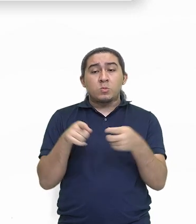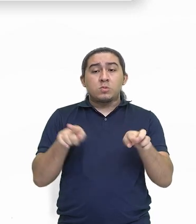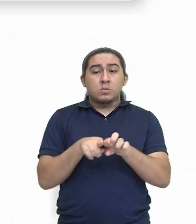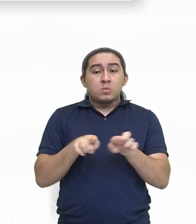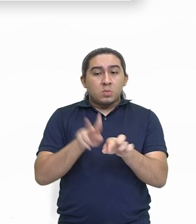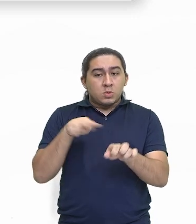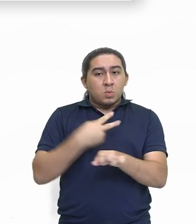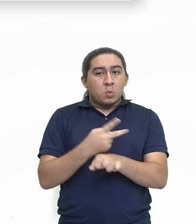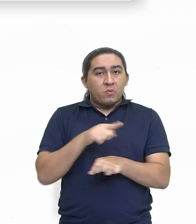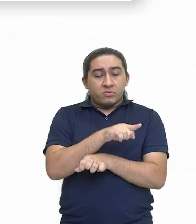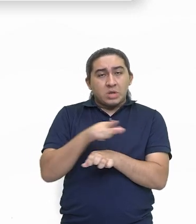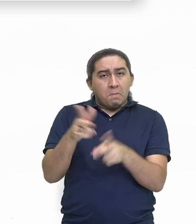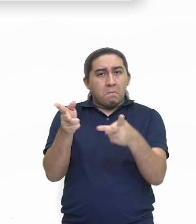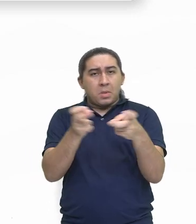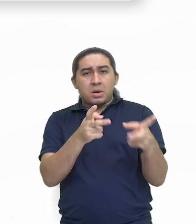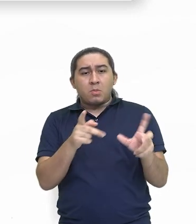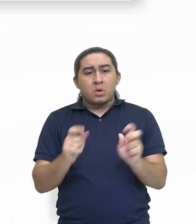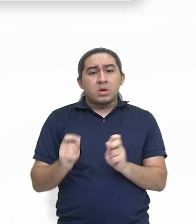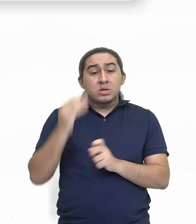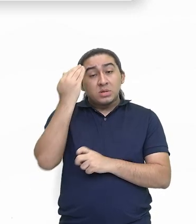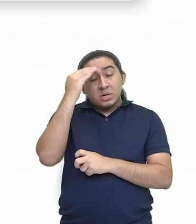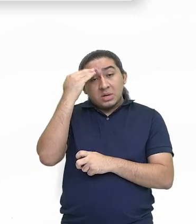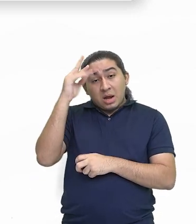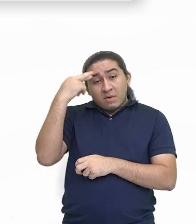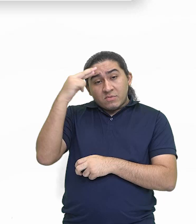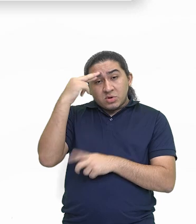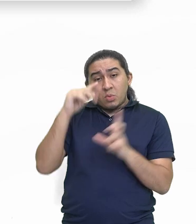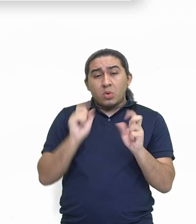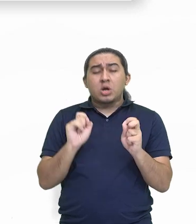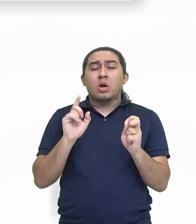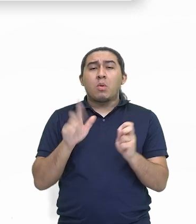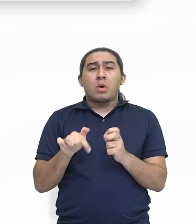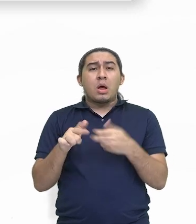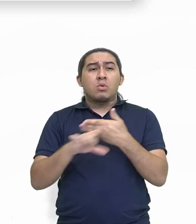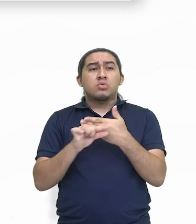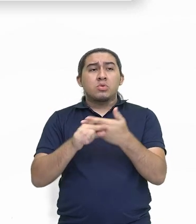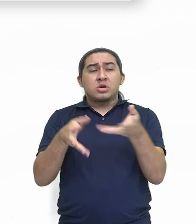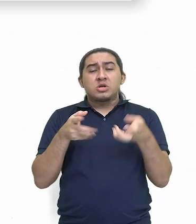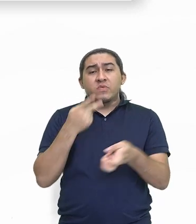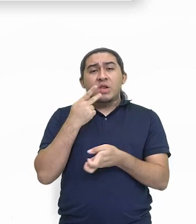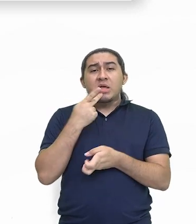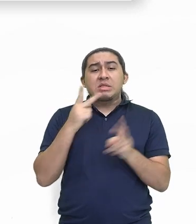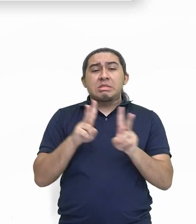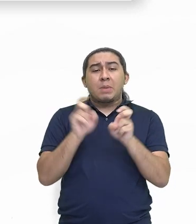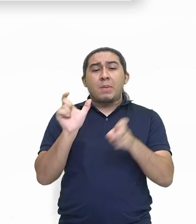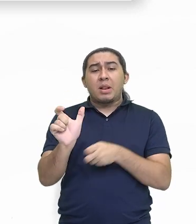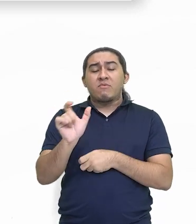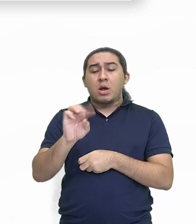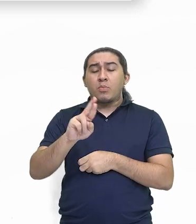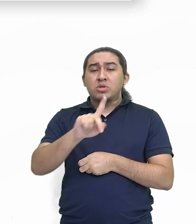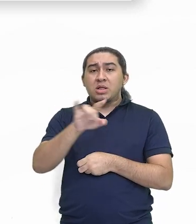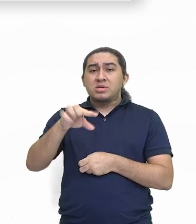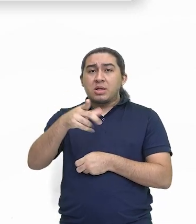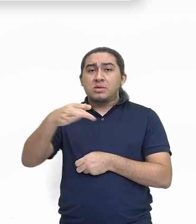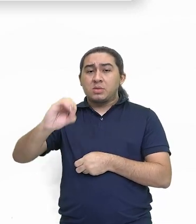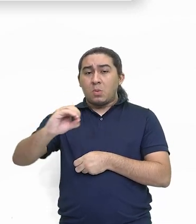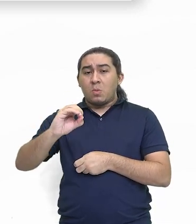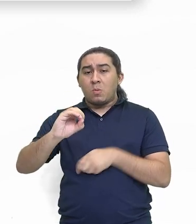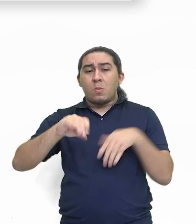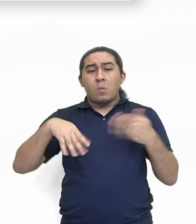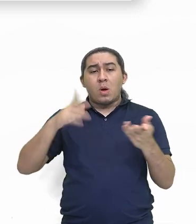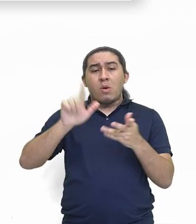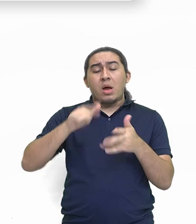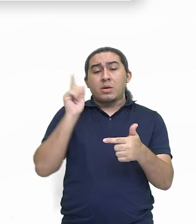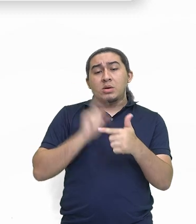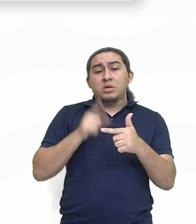aí ao ouvi-la vocês tentem refletir o seguinte: o que o autor quis dizer com o termo bundalização? Qual